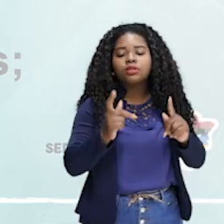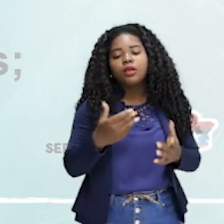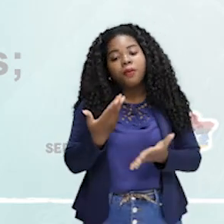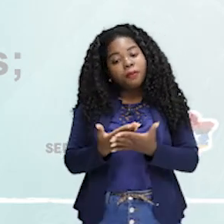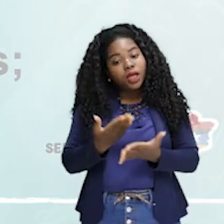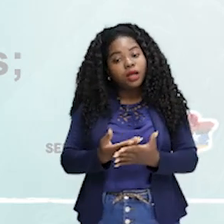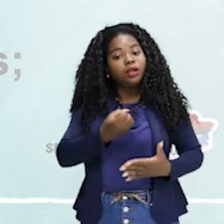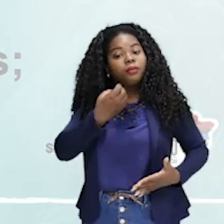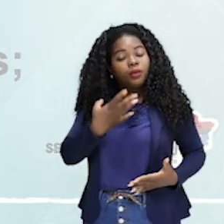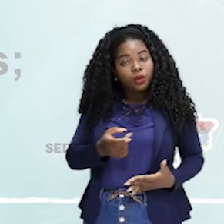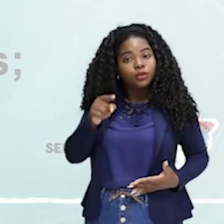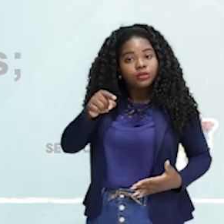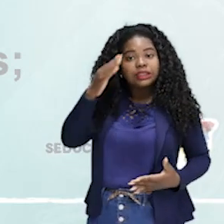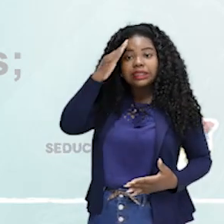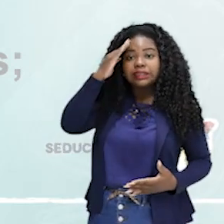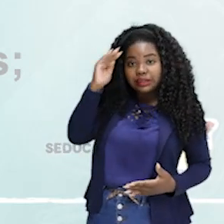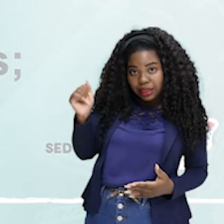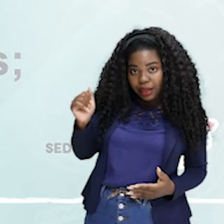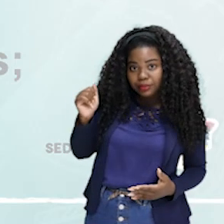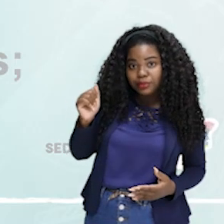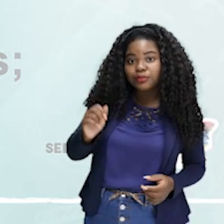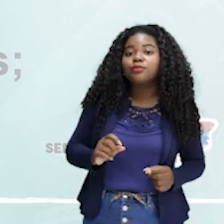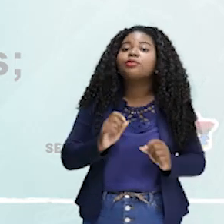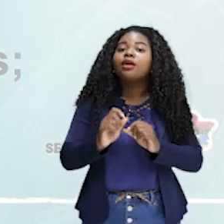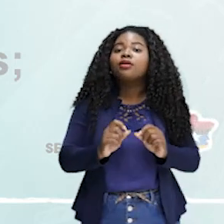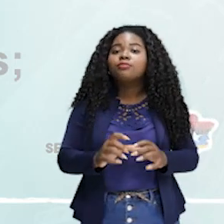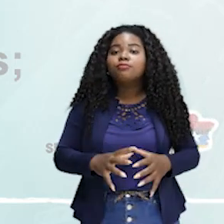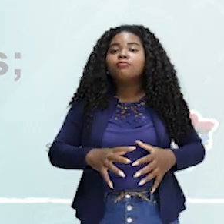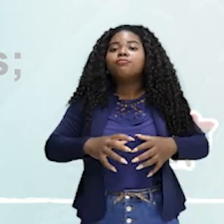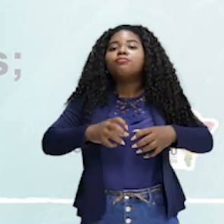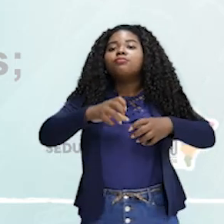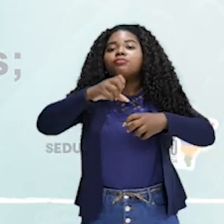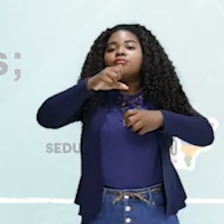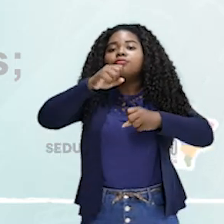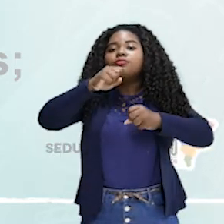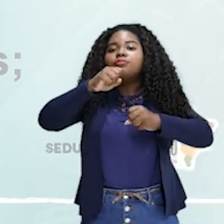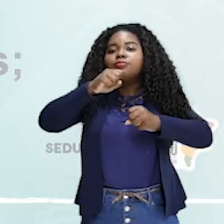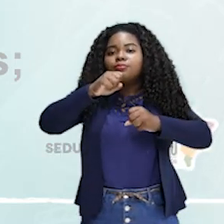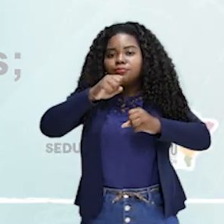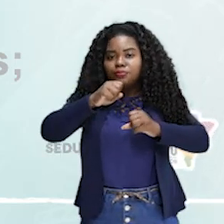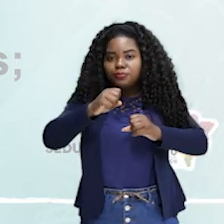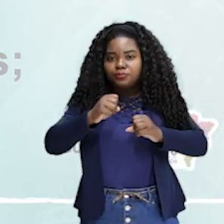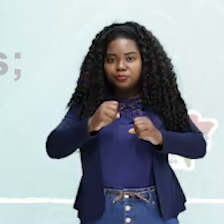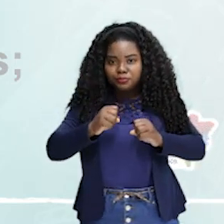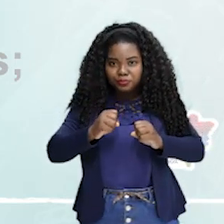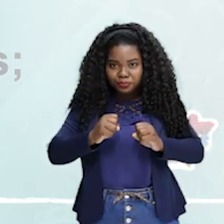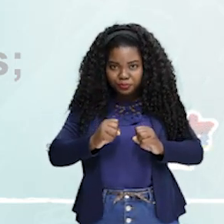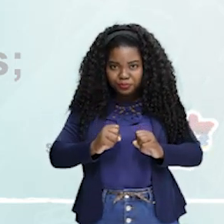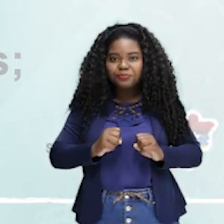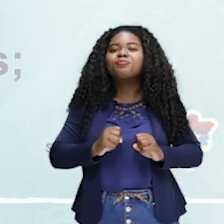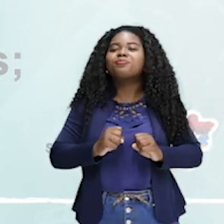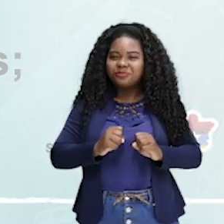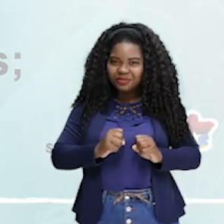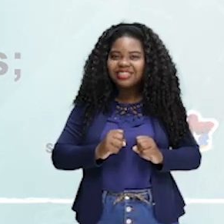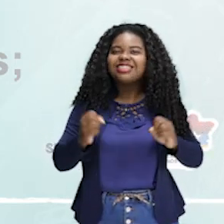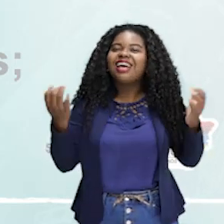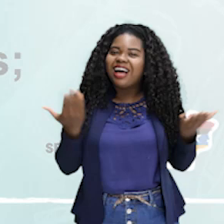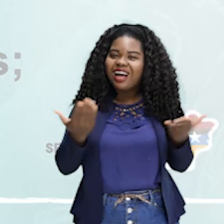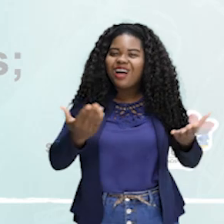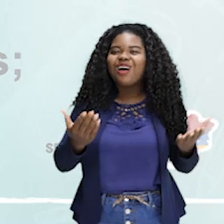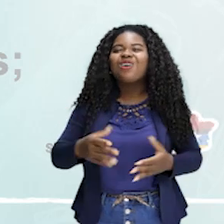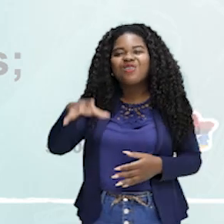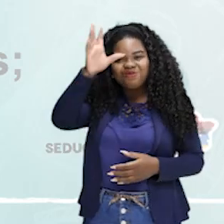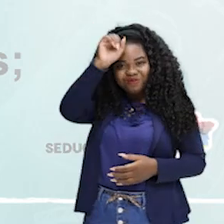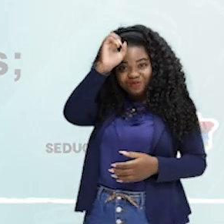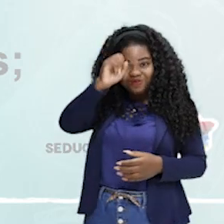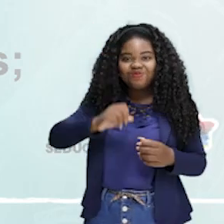bem bacana e tu já sabe aquele mantrazinho que a gente faz, né? Ó, respirou, oxigenou e vem comigo